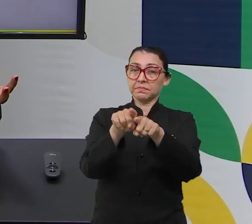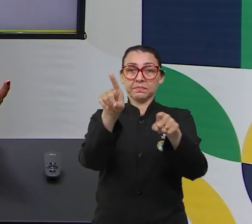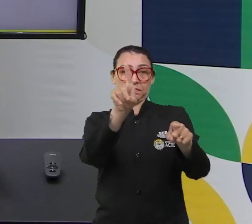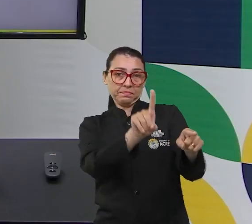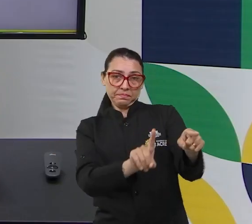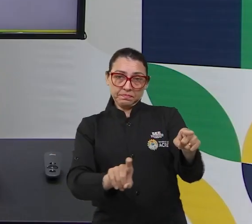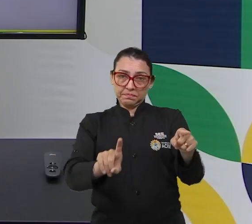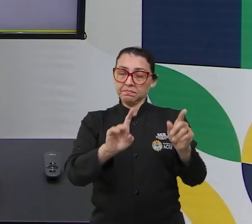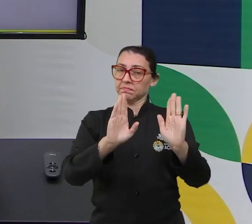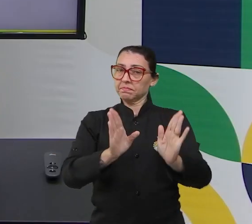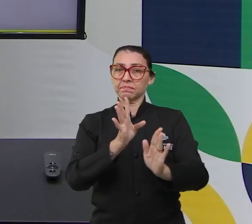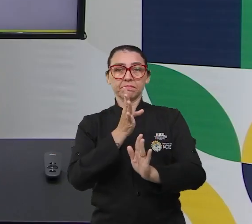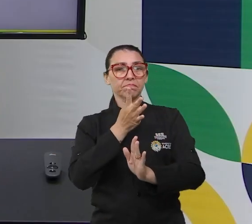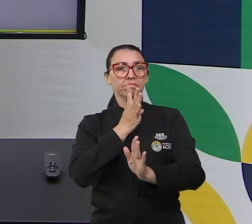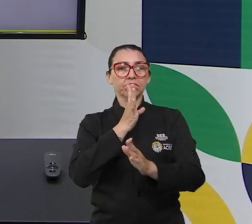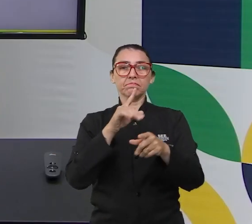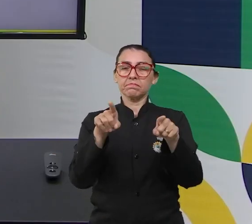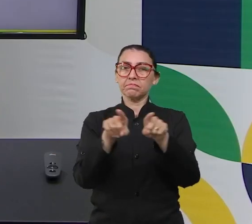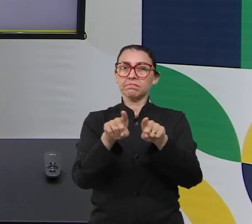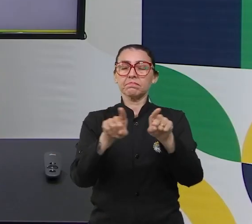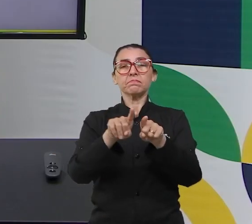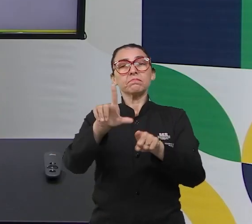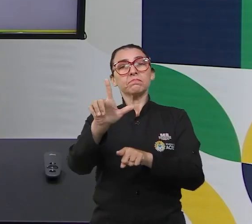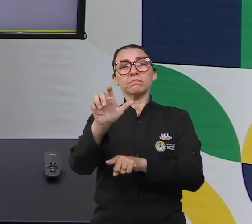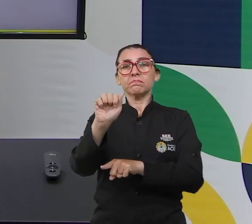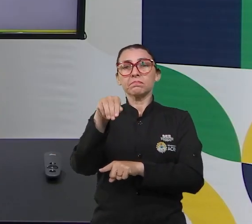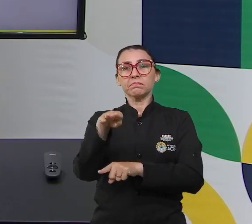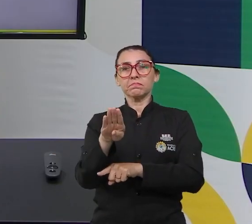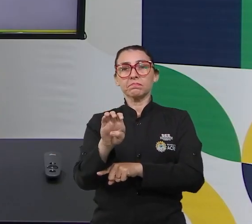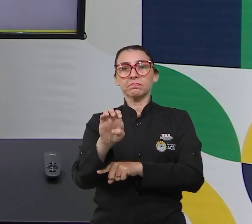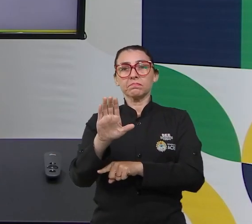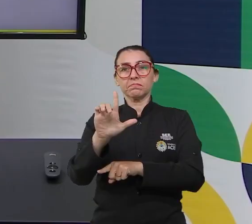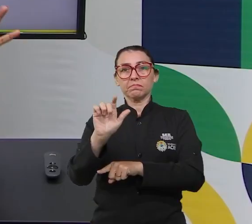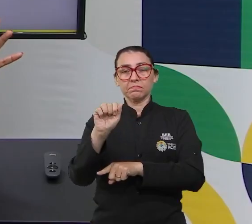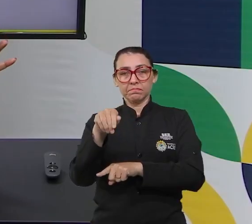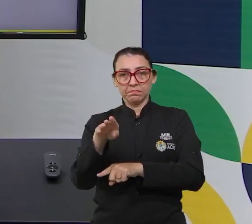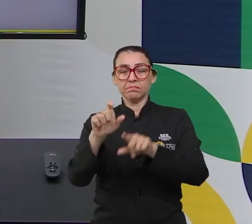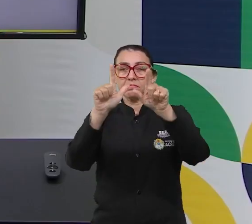grafite que a gente já conhece, a gente também tem os lambes,